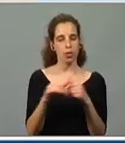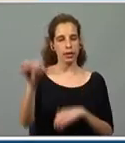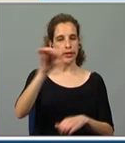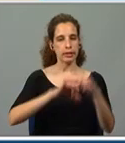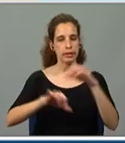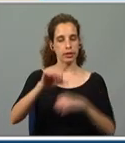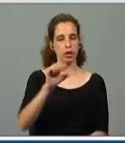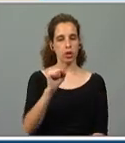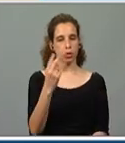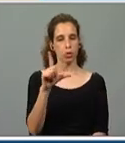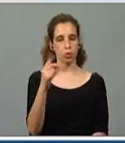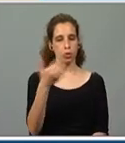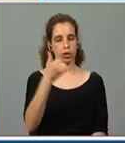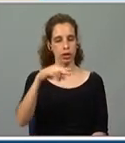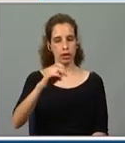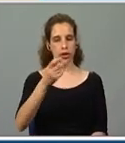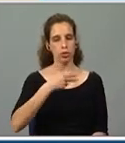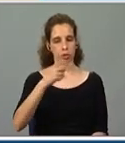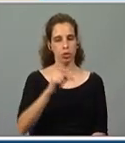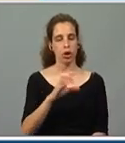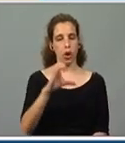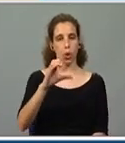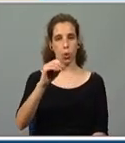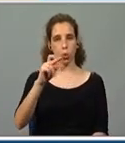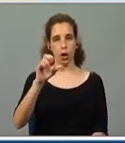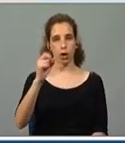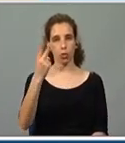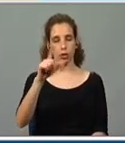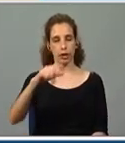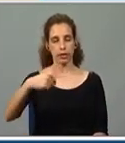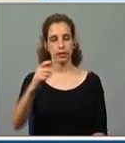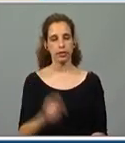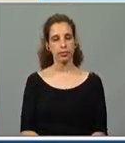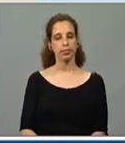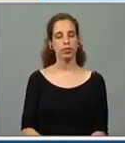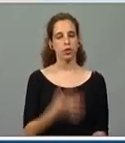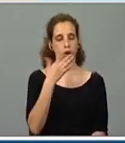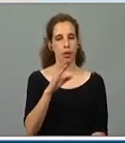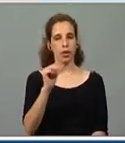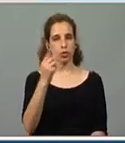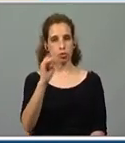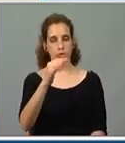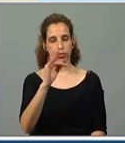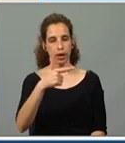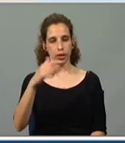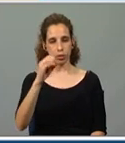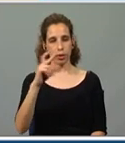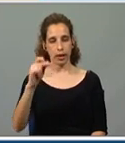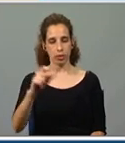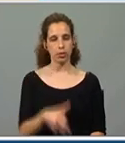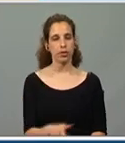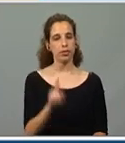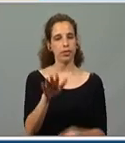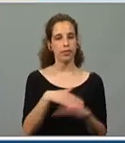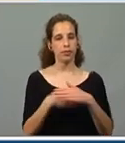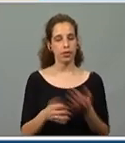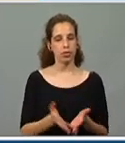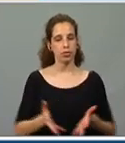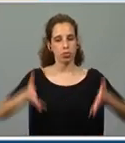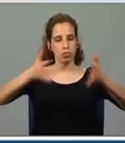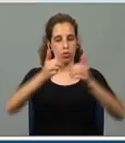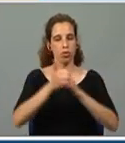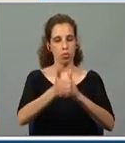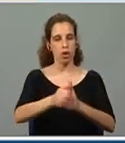química aglutinadora chamada coagulante, geralmente o sulfato de alumínio. Esta mistura é feita num tanque acompanhada por